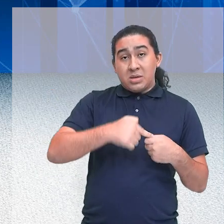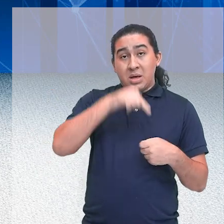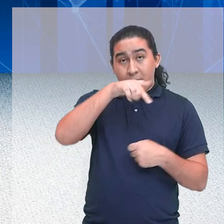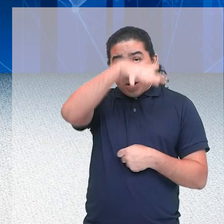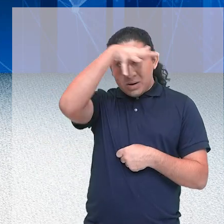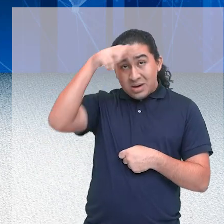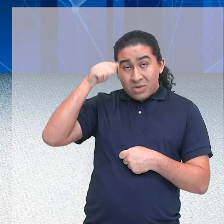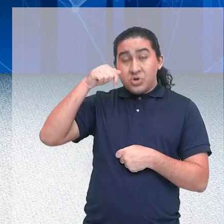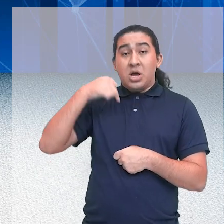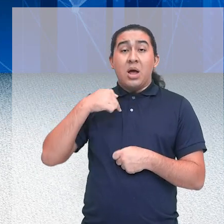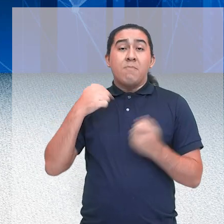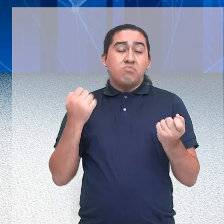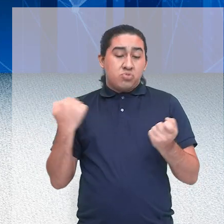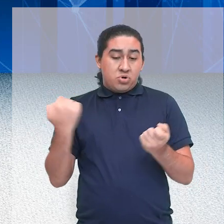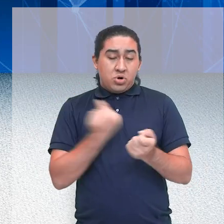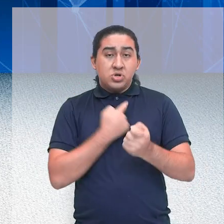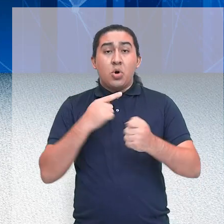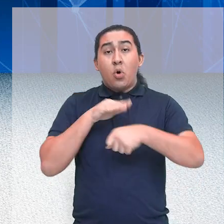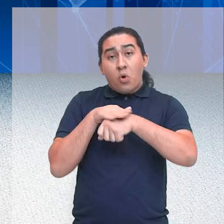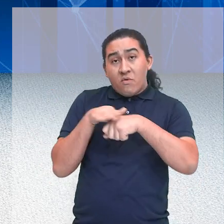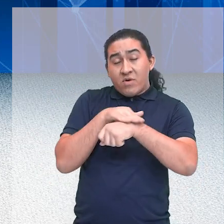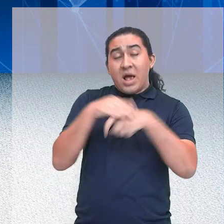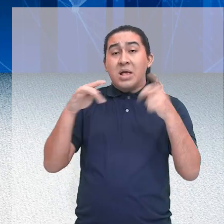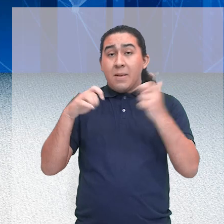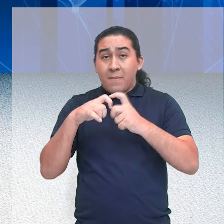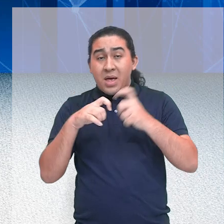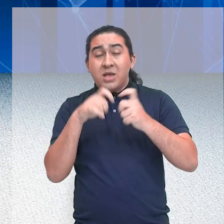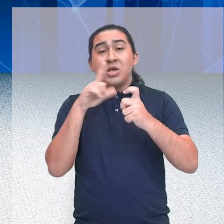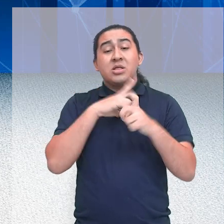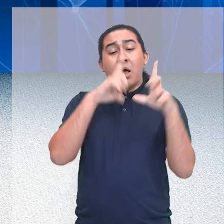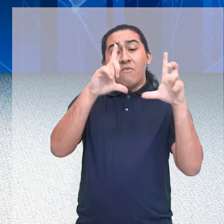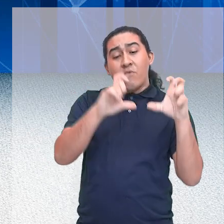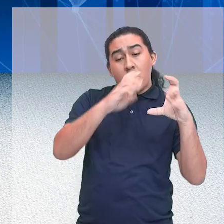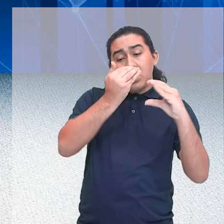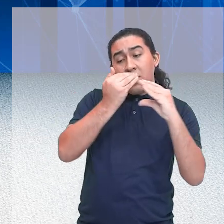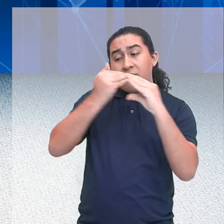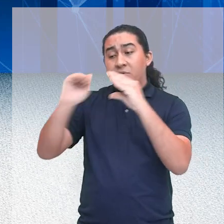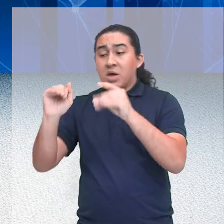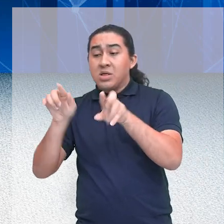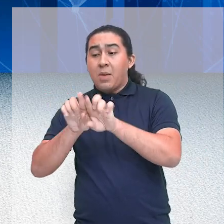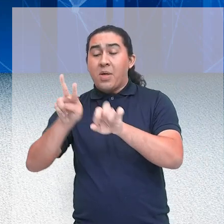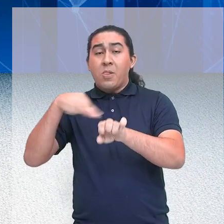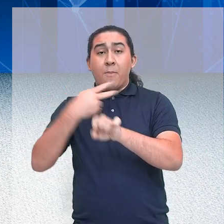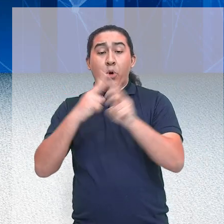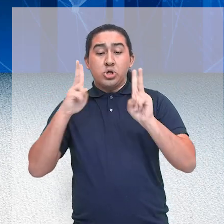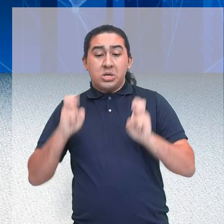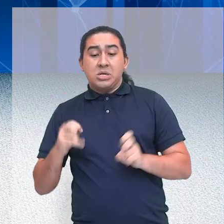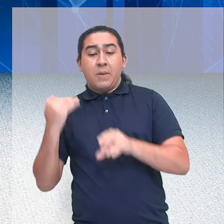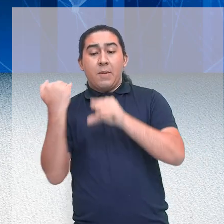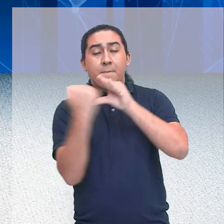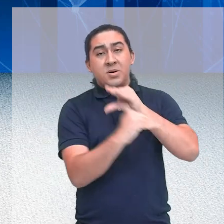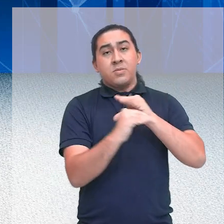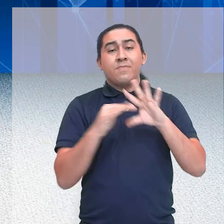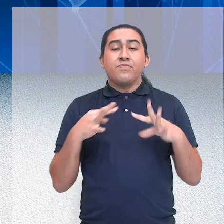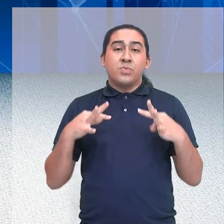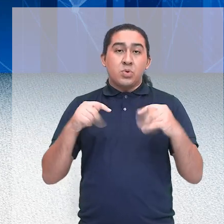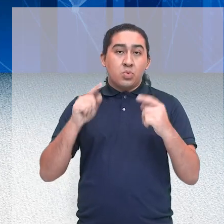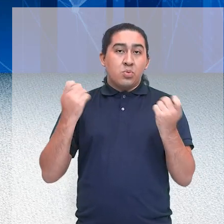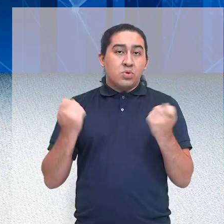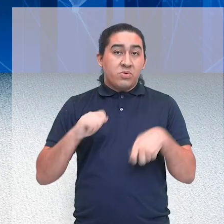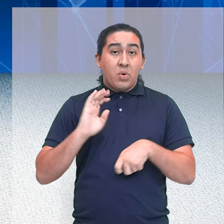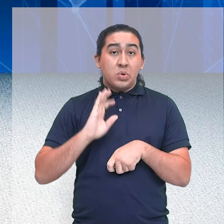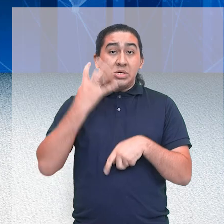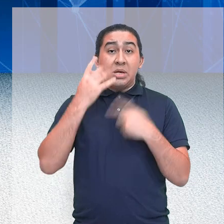as imagens que precisavam ser anexadas, ela viu, passou os exames, ou seja, tudo isso foi possível